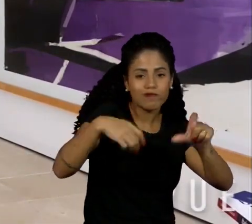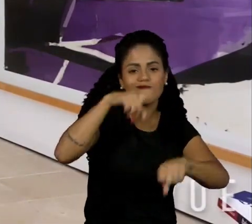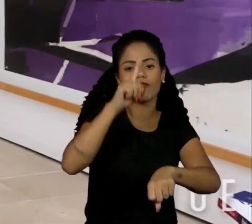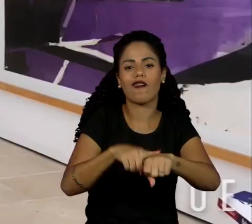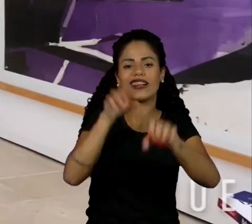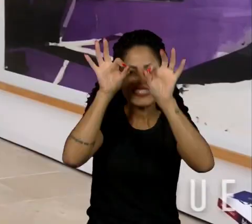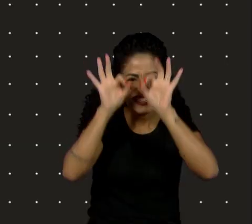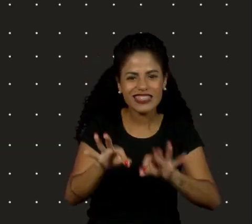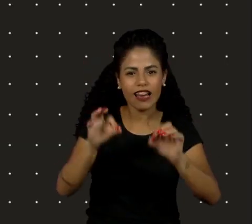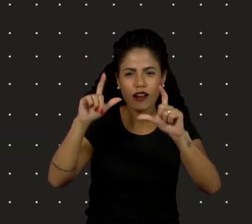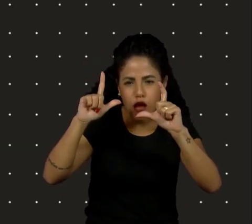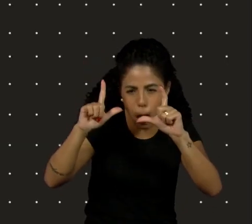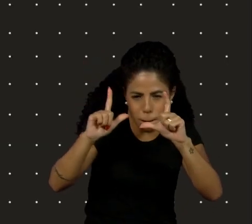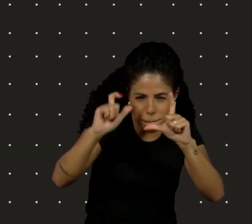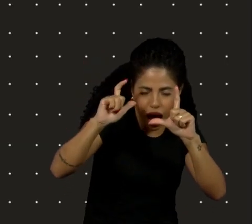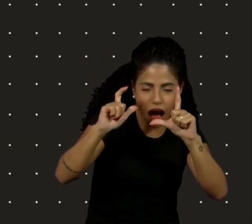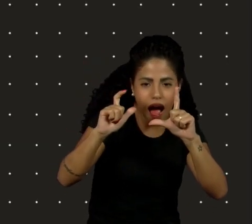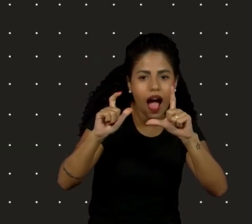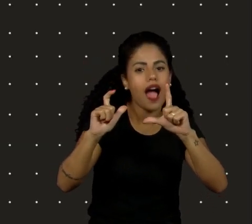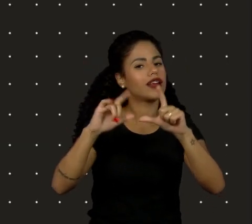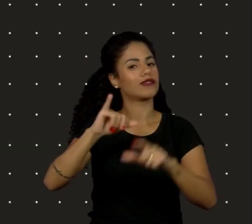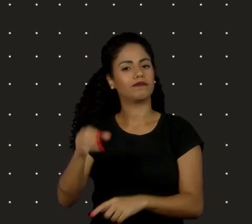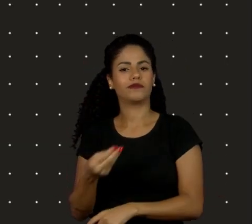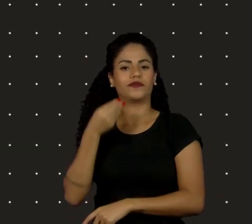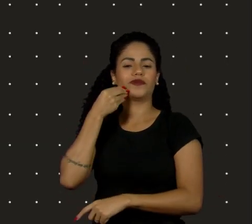do clique, porque não ia ter outro.